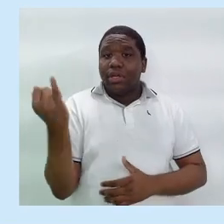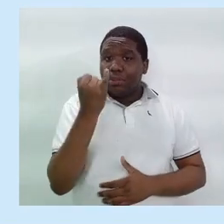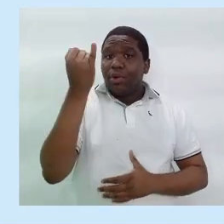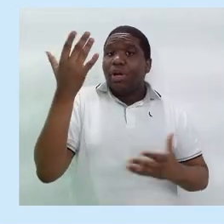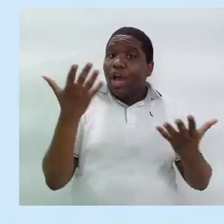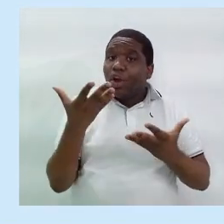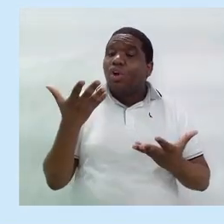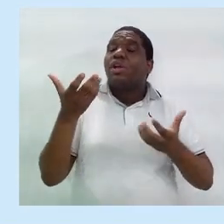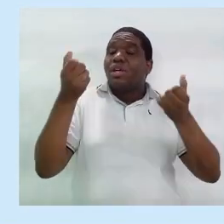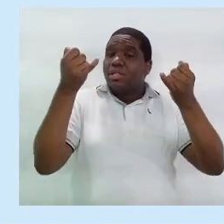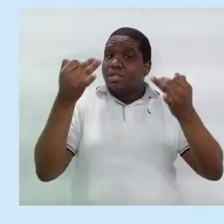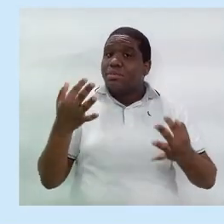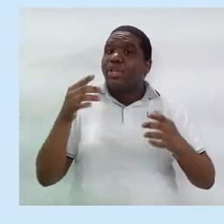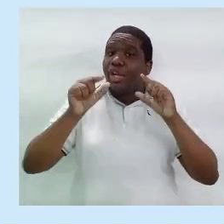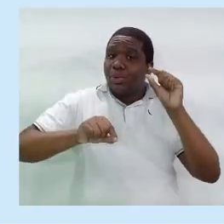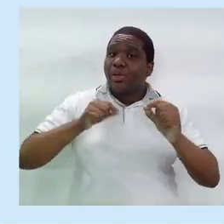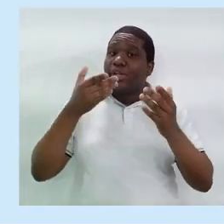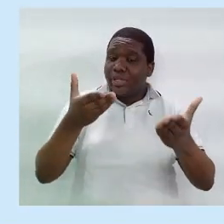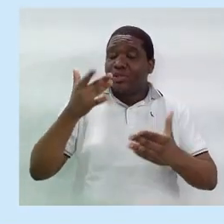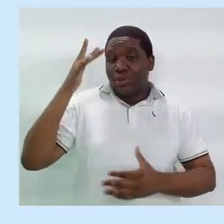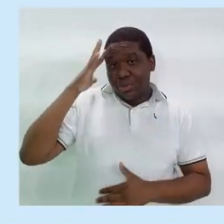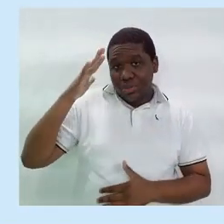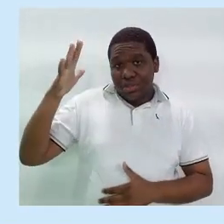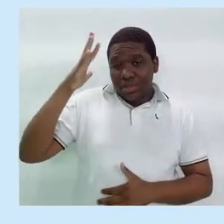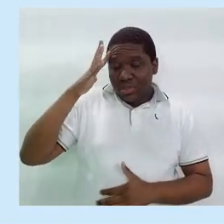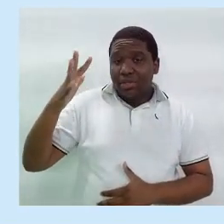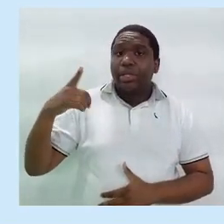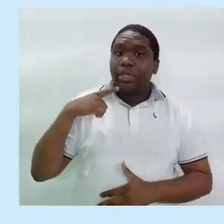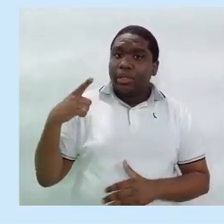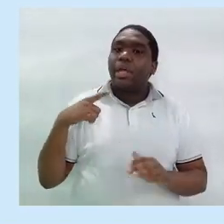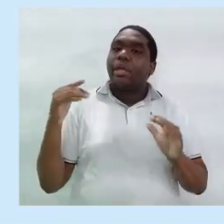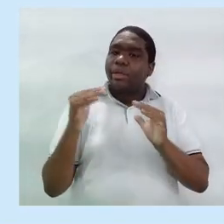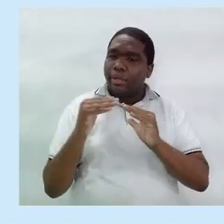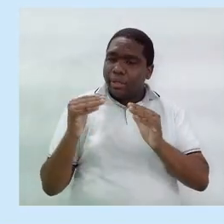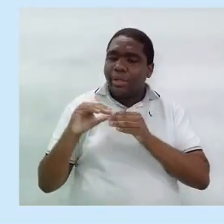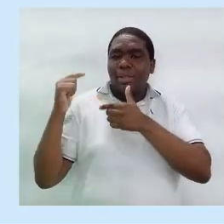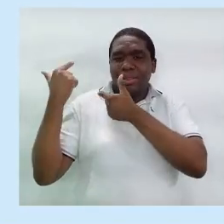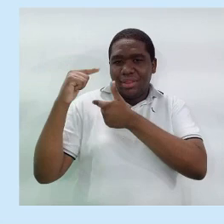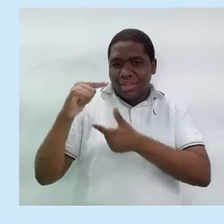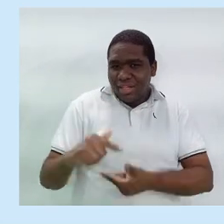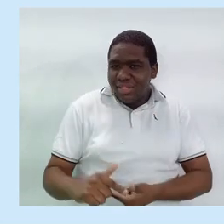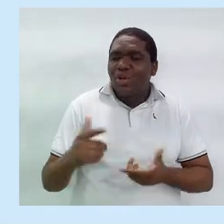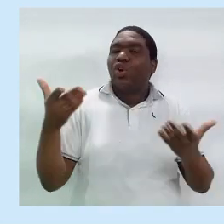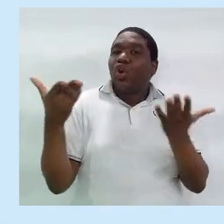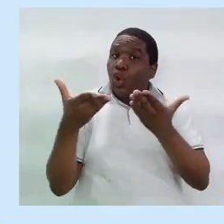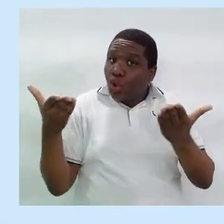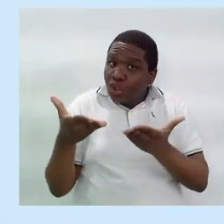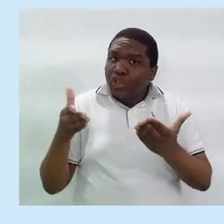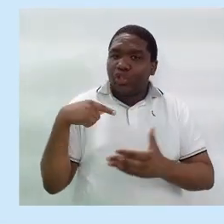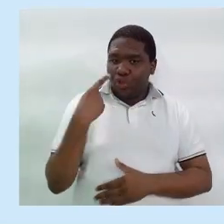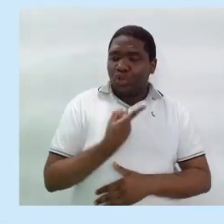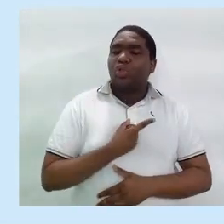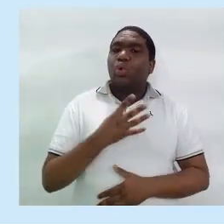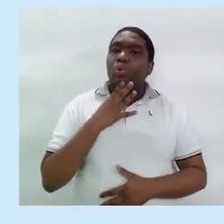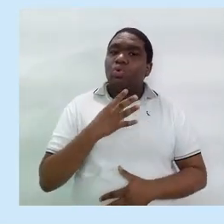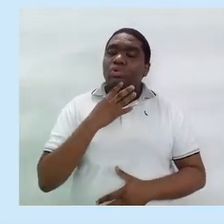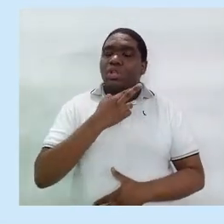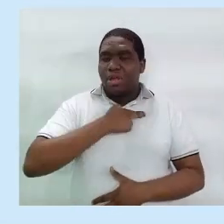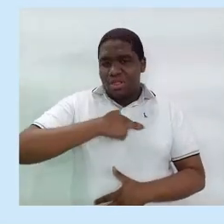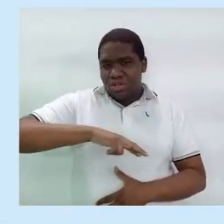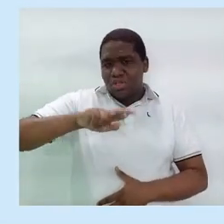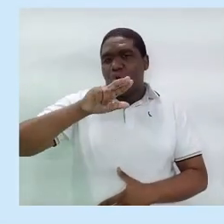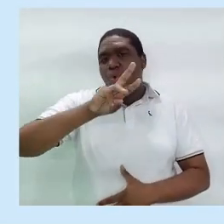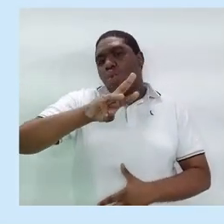agora, justamente, essa reflexão, ela tem muito a ver com a tradição que hoje vamos conhecer, o